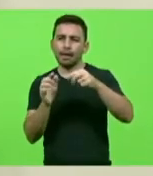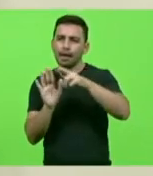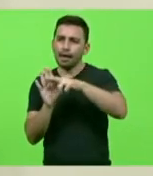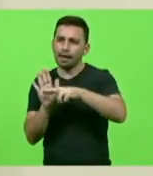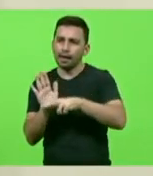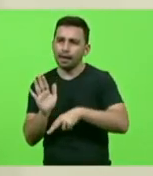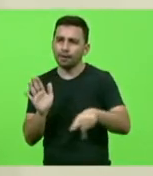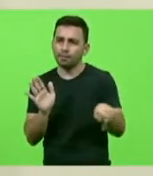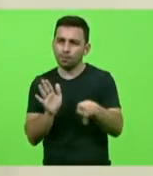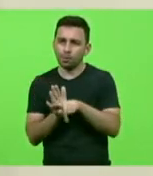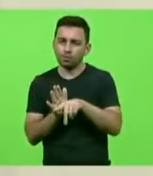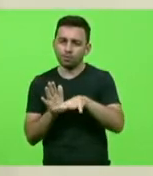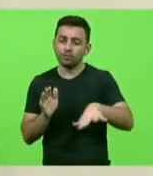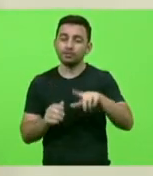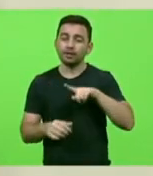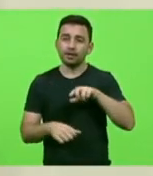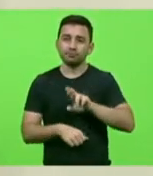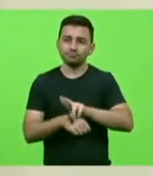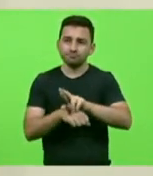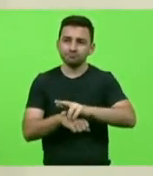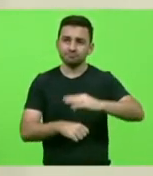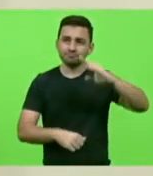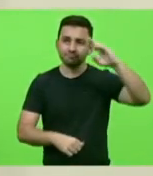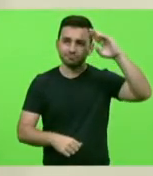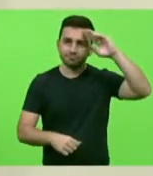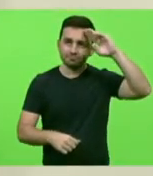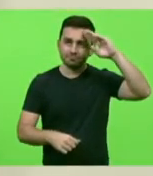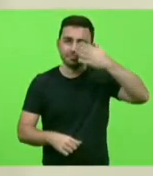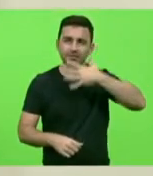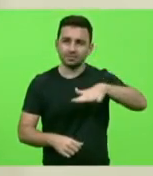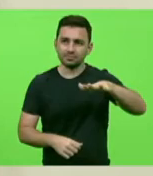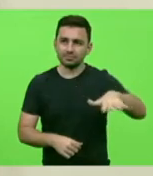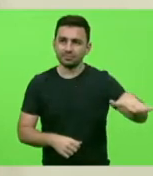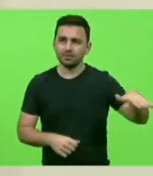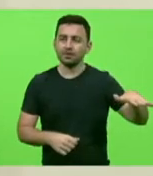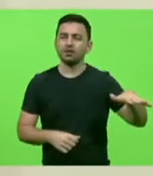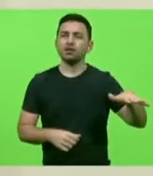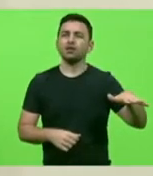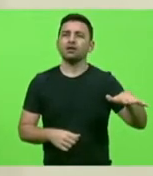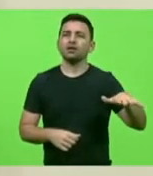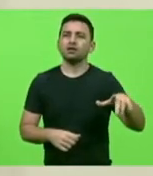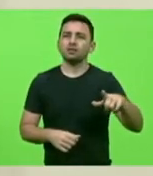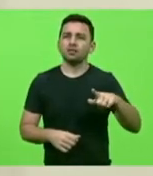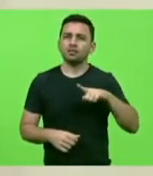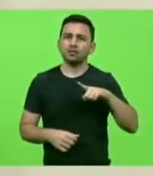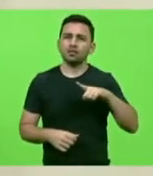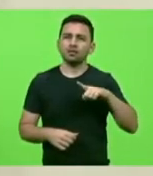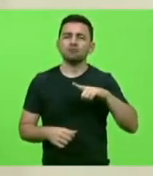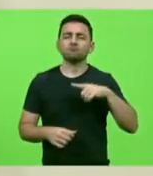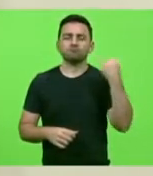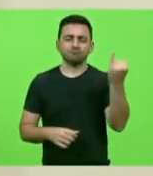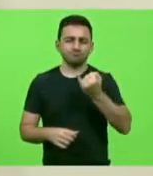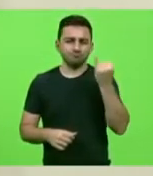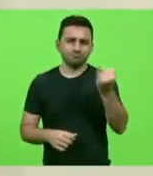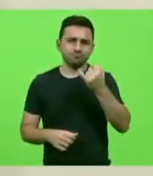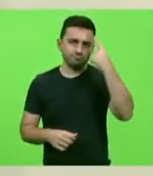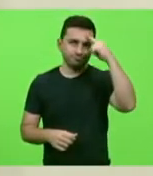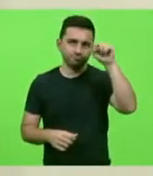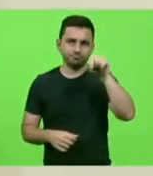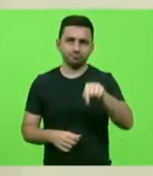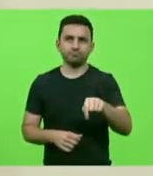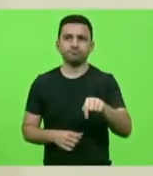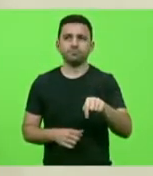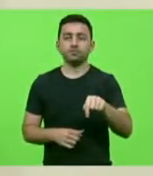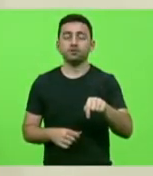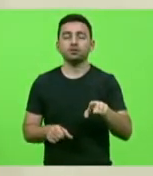vários representantes do escotismo e, para mim, é muito importante esse dia. E os princípios